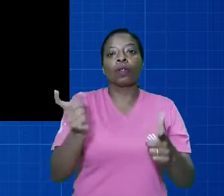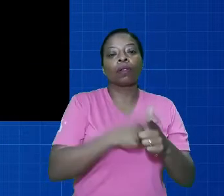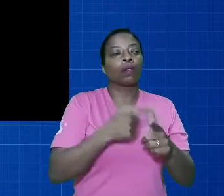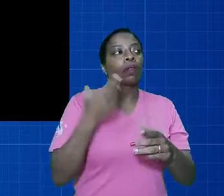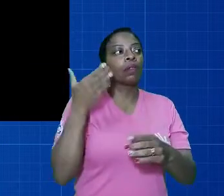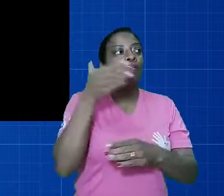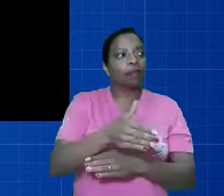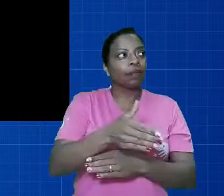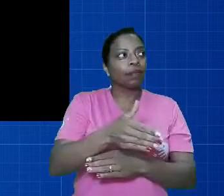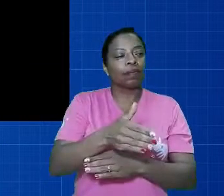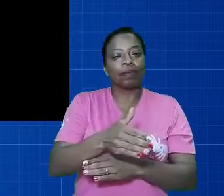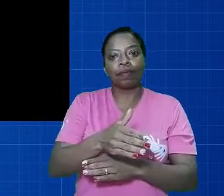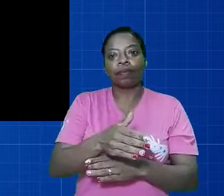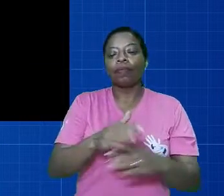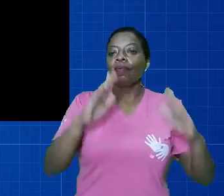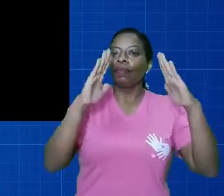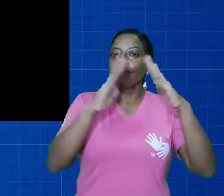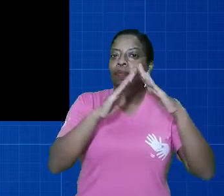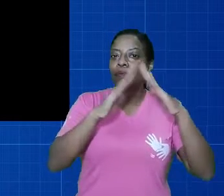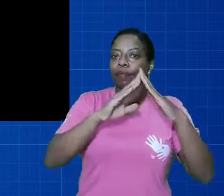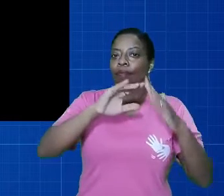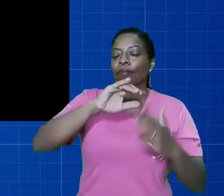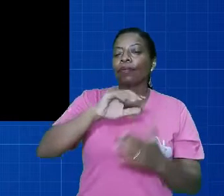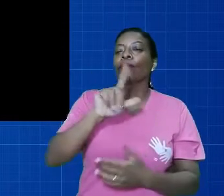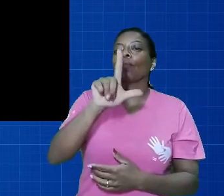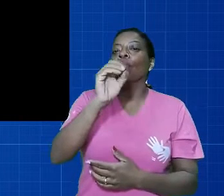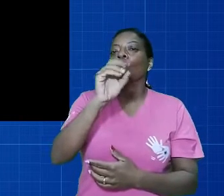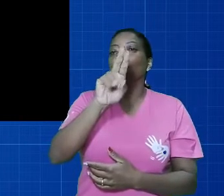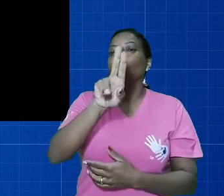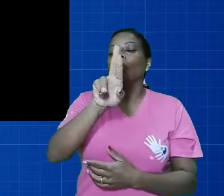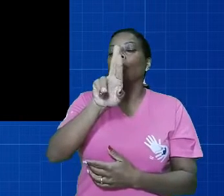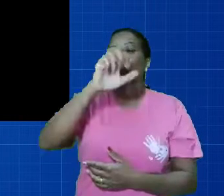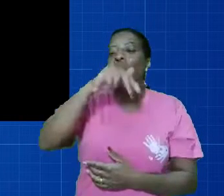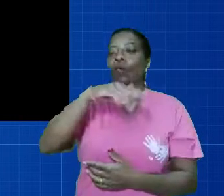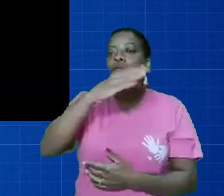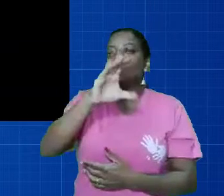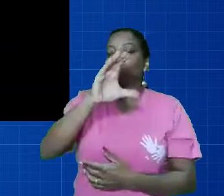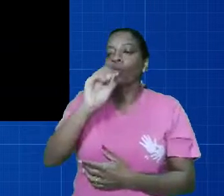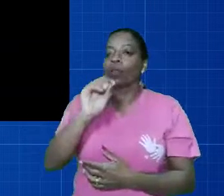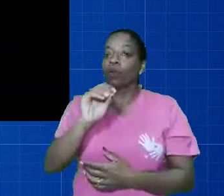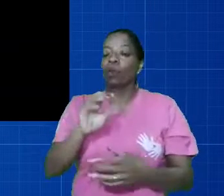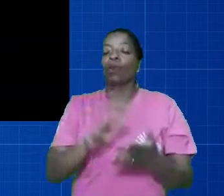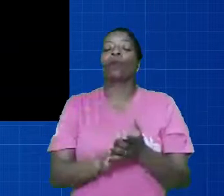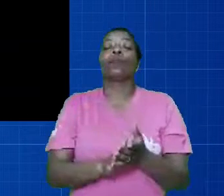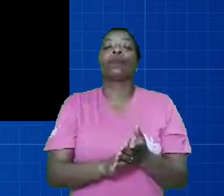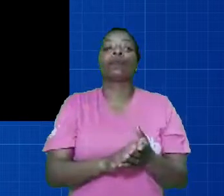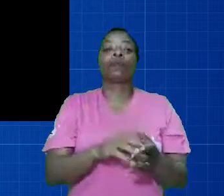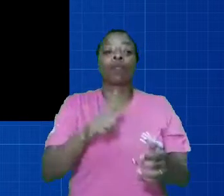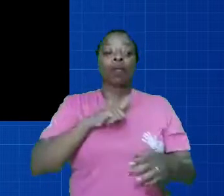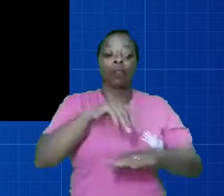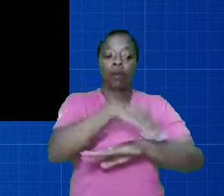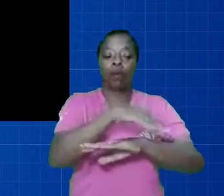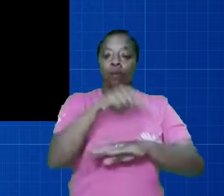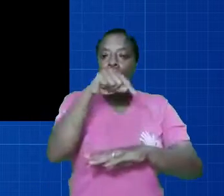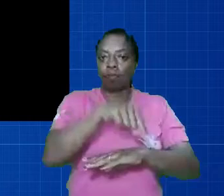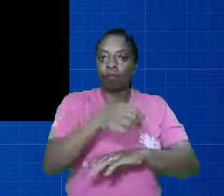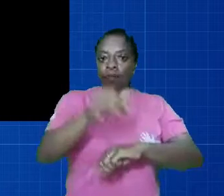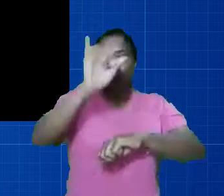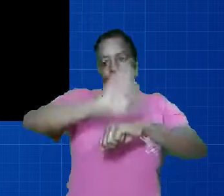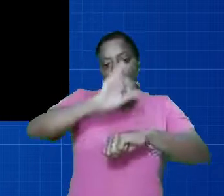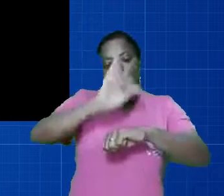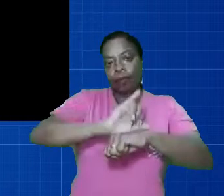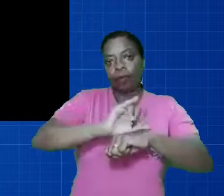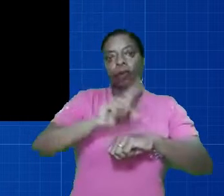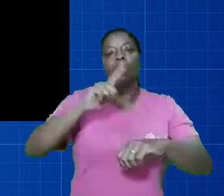Lourenço Acioxa 1077, que era o endereço mais central e tinha como diferencial maior acessibilidade para todos